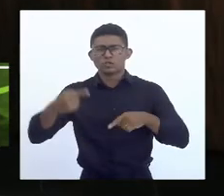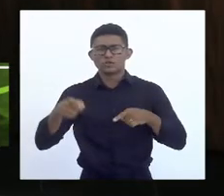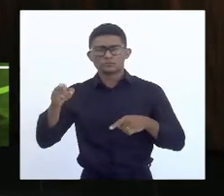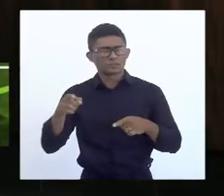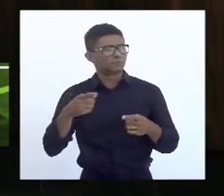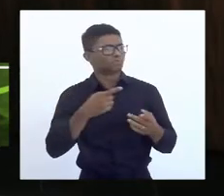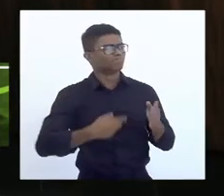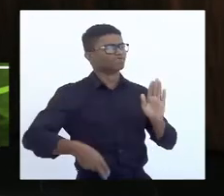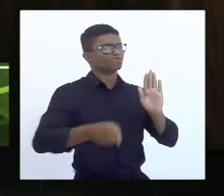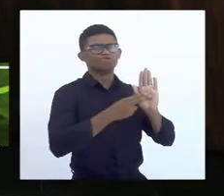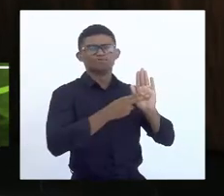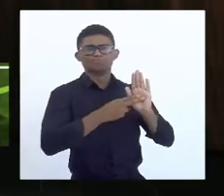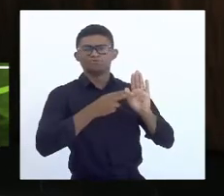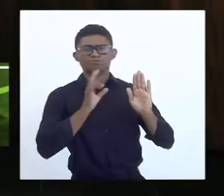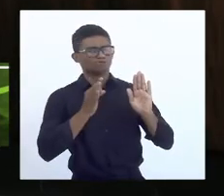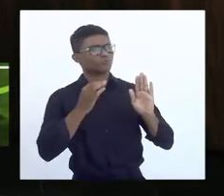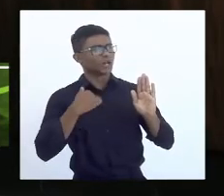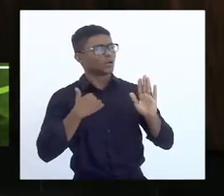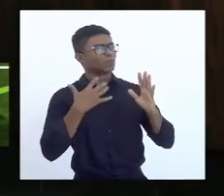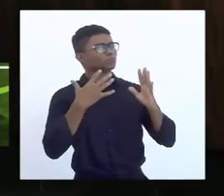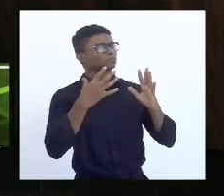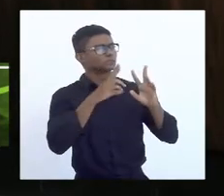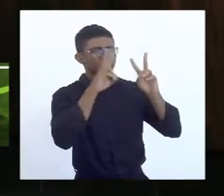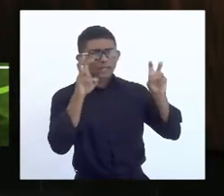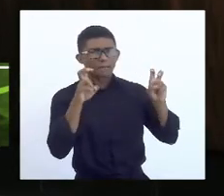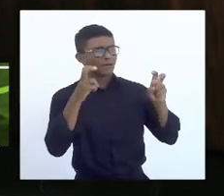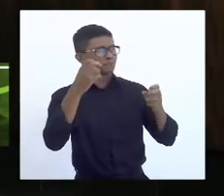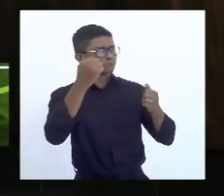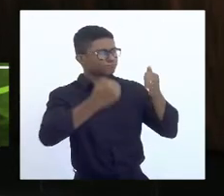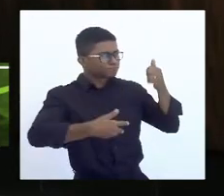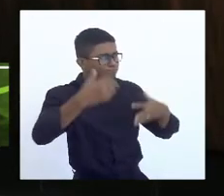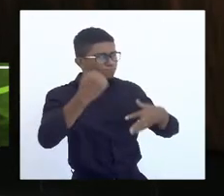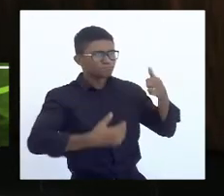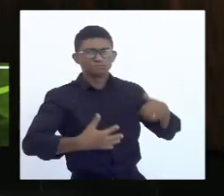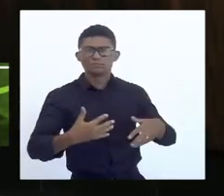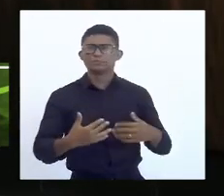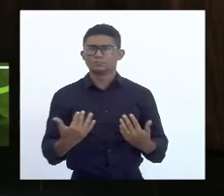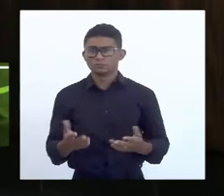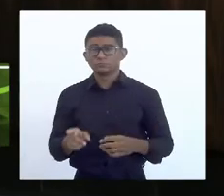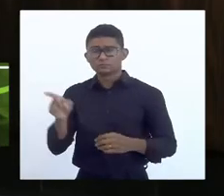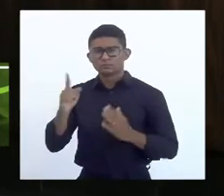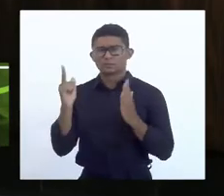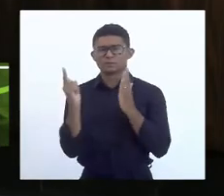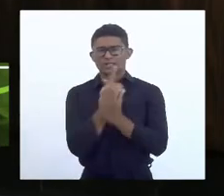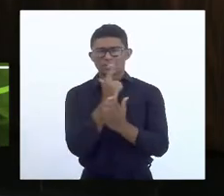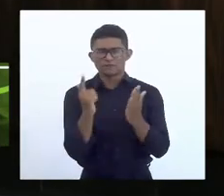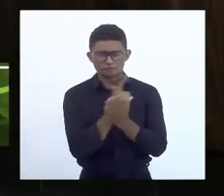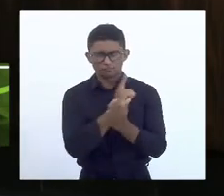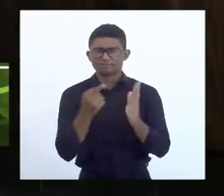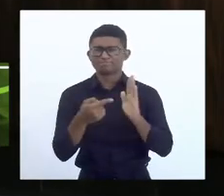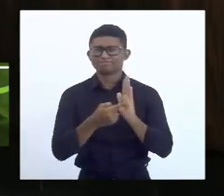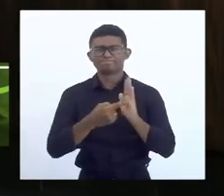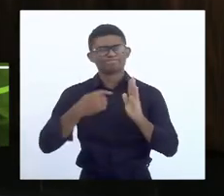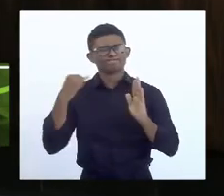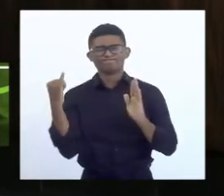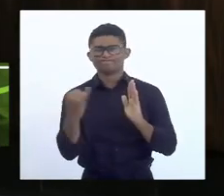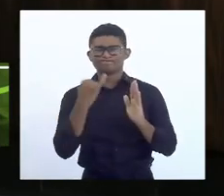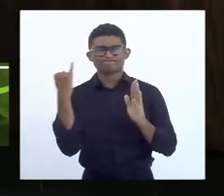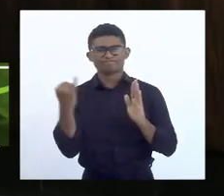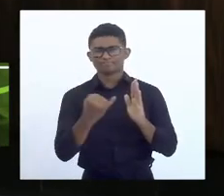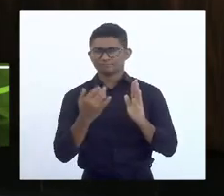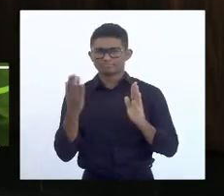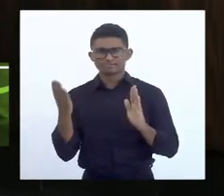fazer articulações em torno disso. A produção do seu livro é muito importante, muito